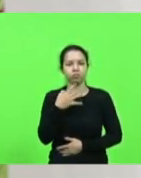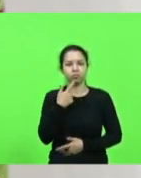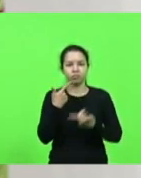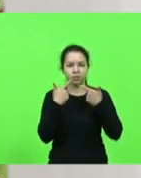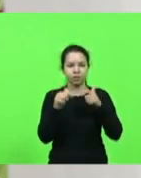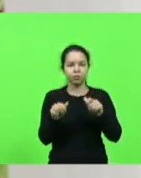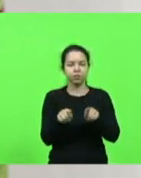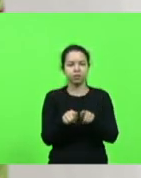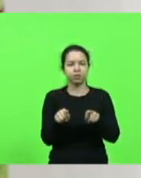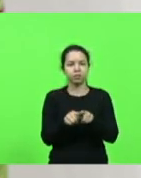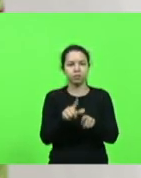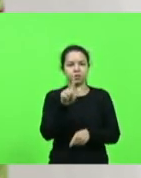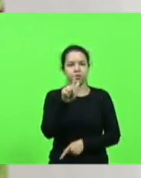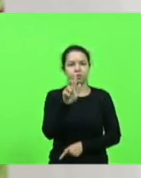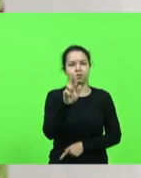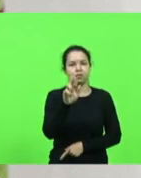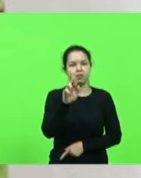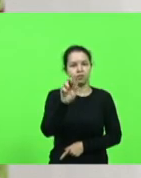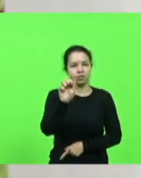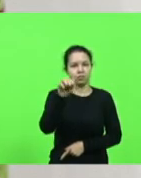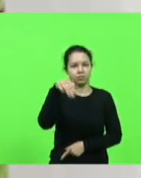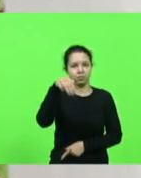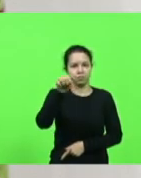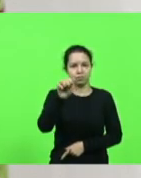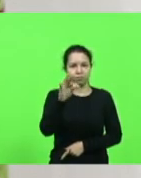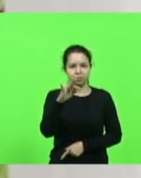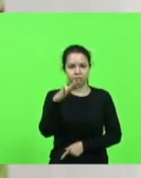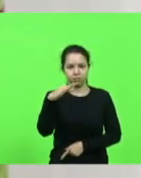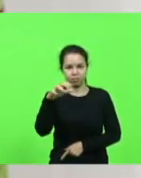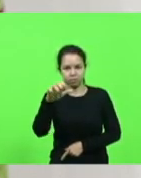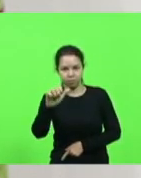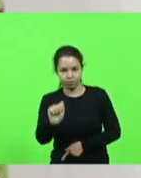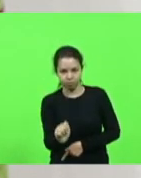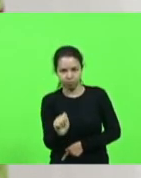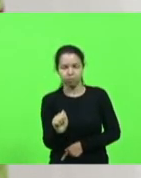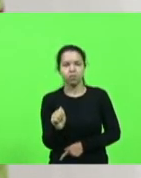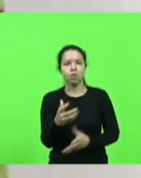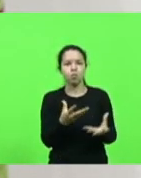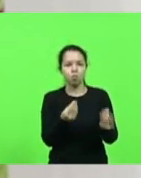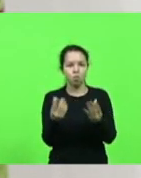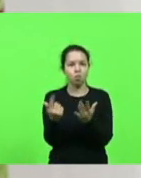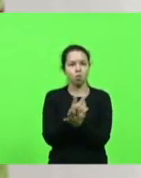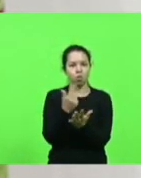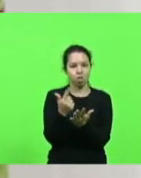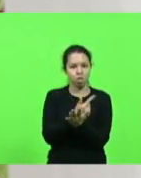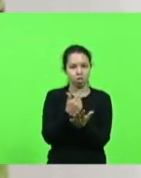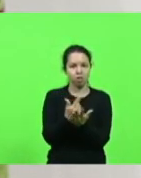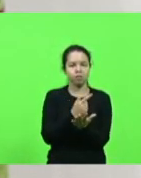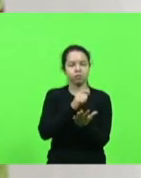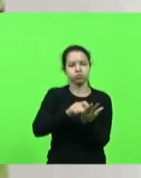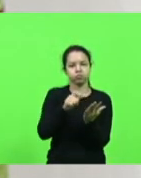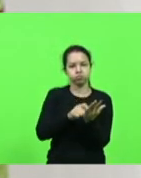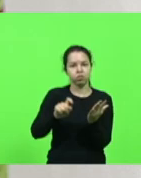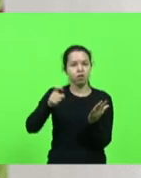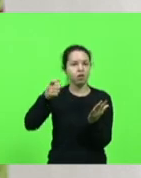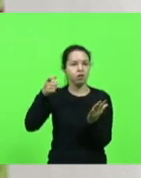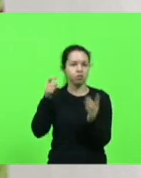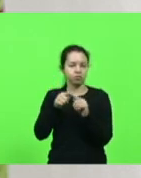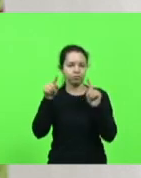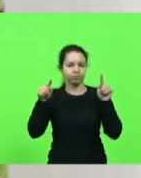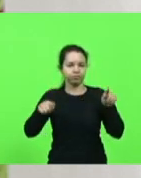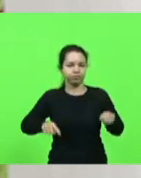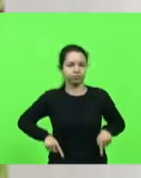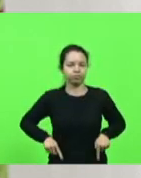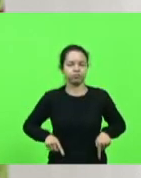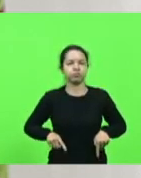autora de várias obras best-seller catarinense de grande projeção nacional e também, para nossa alegria, ex-servidora desta casa. Peço licença